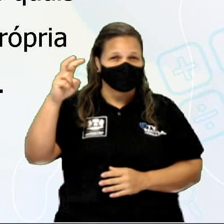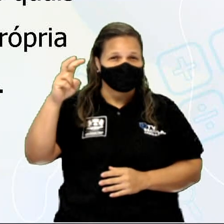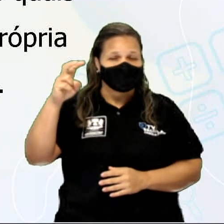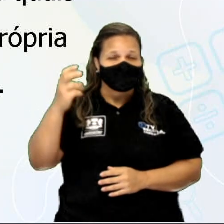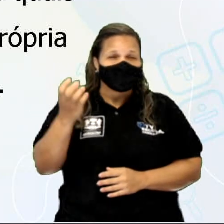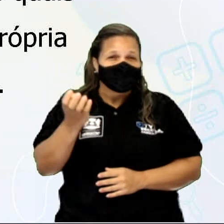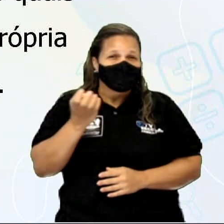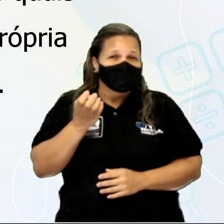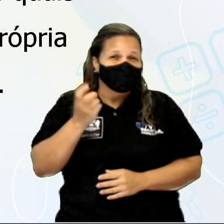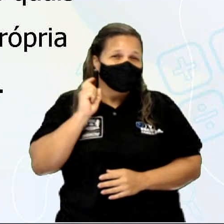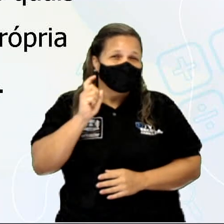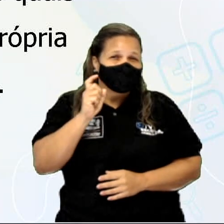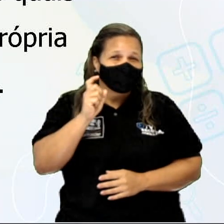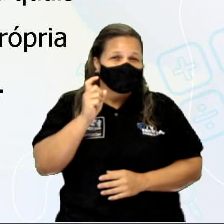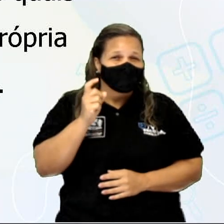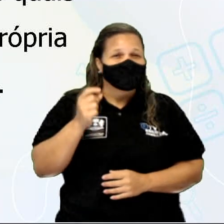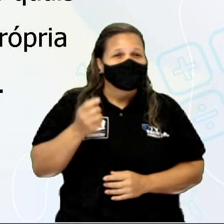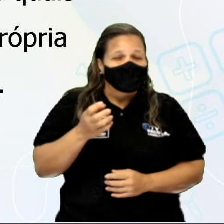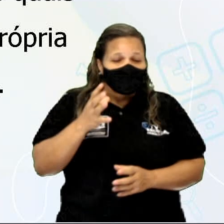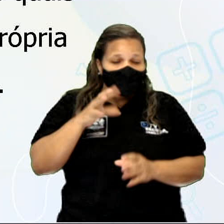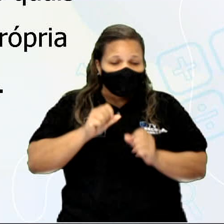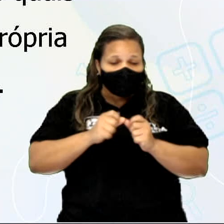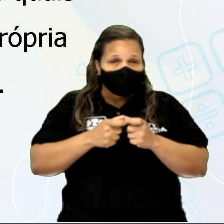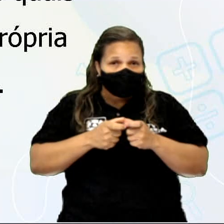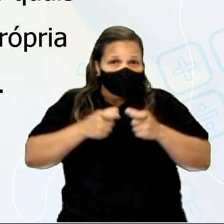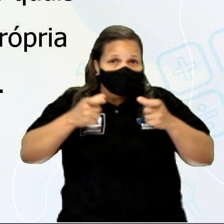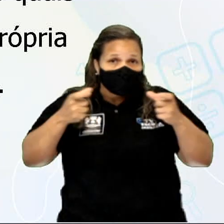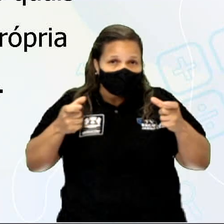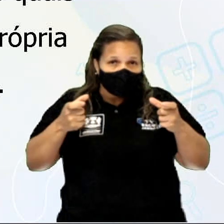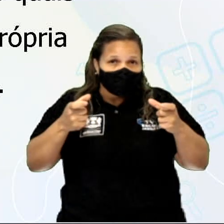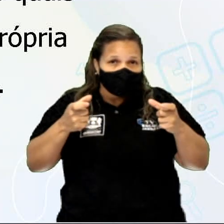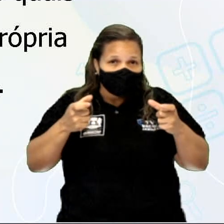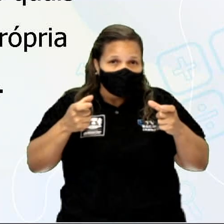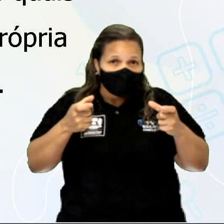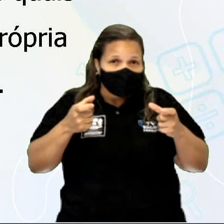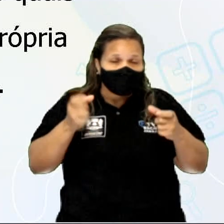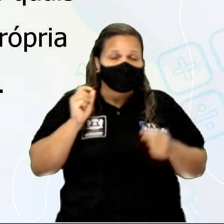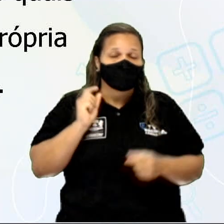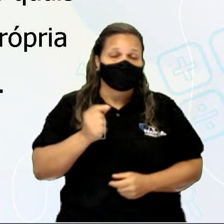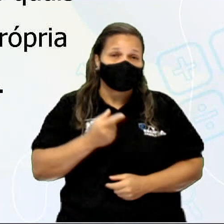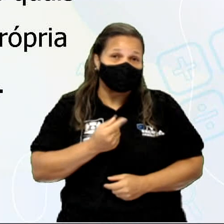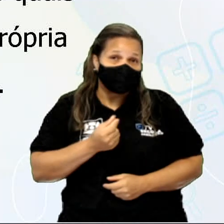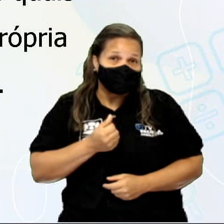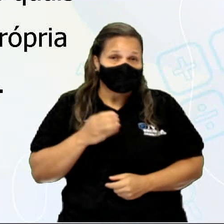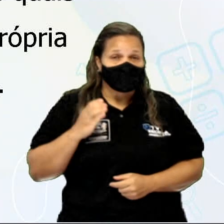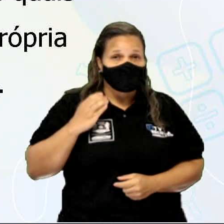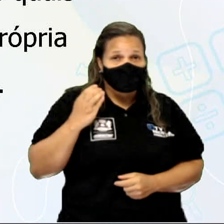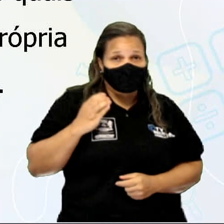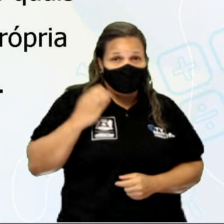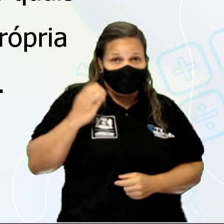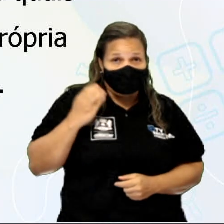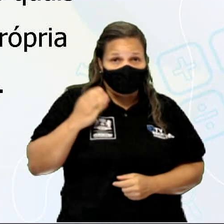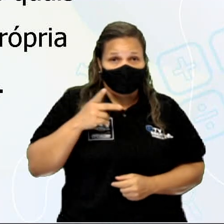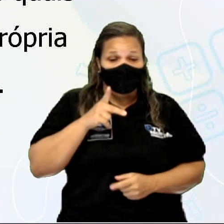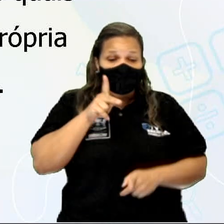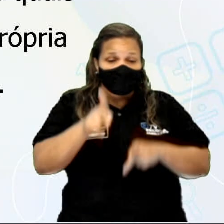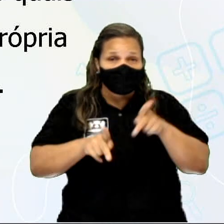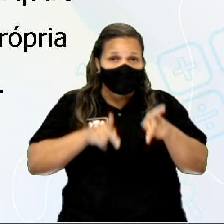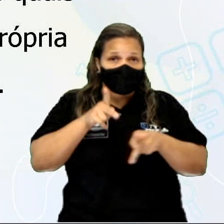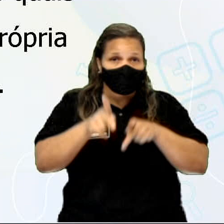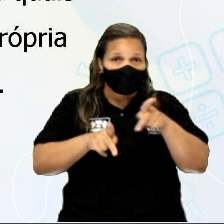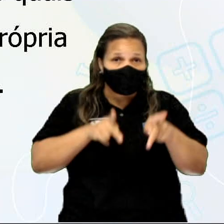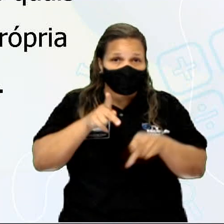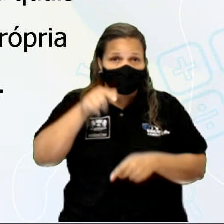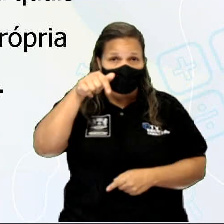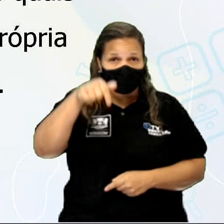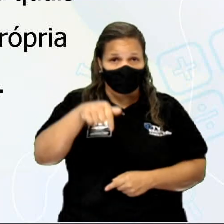aumentar a sua própria riqueza sem se importar com as consequências dessa exploração. Os nativos que aqui estavam não faziam a menor ideia do que